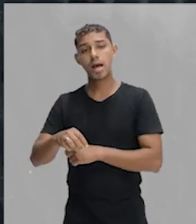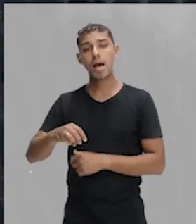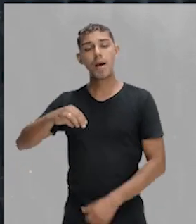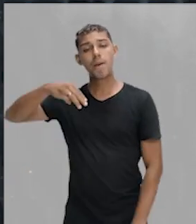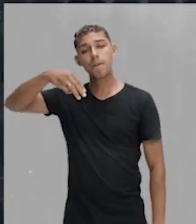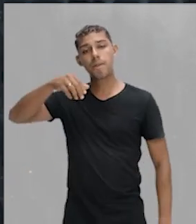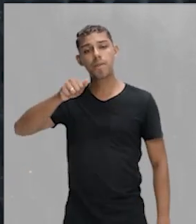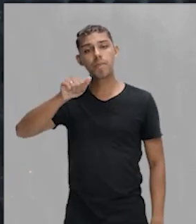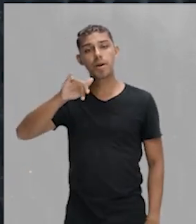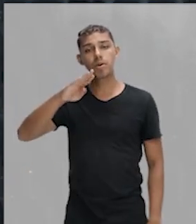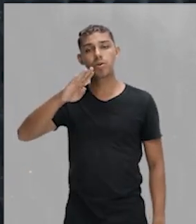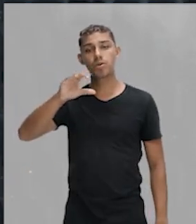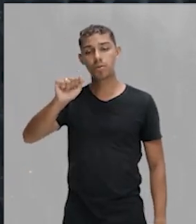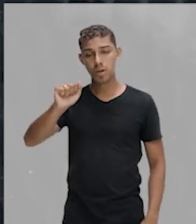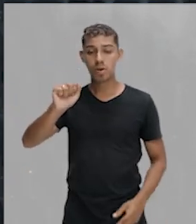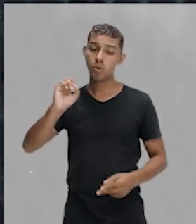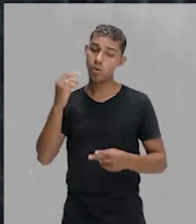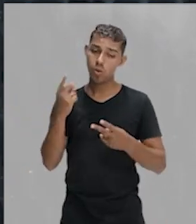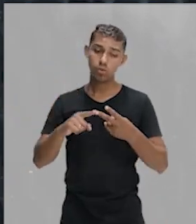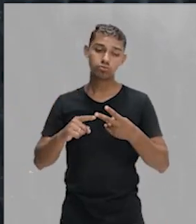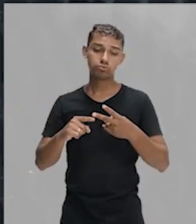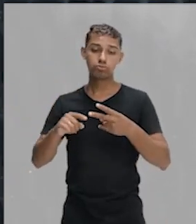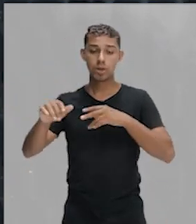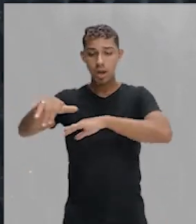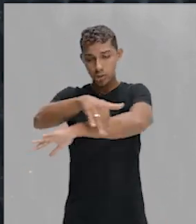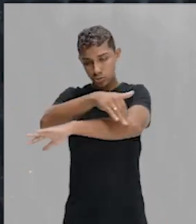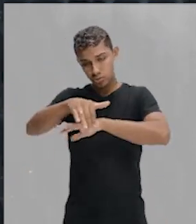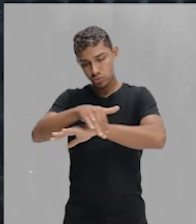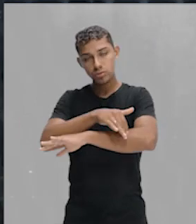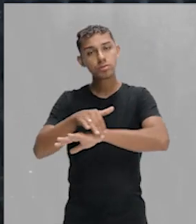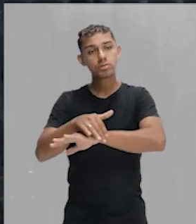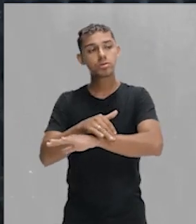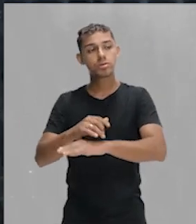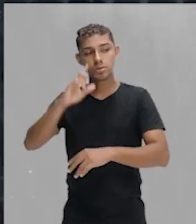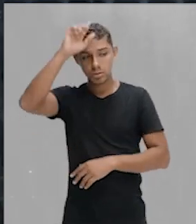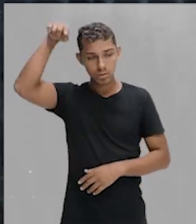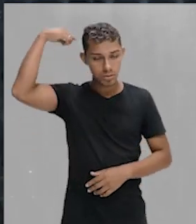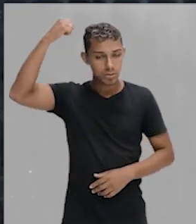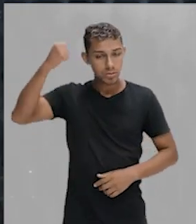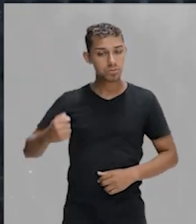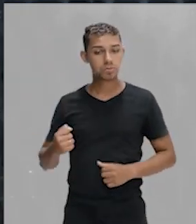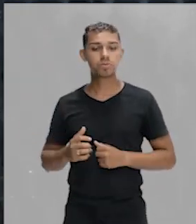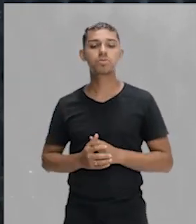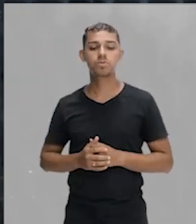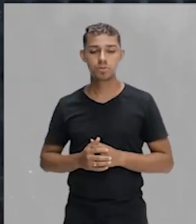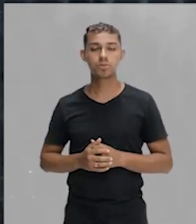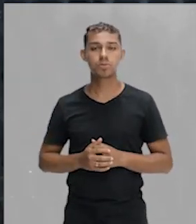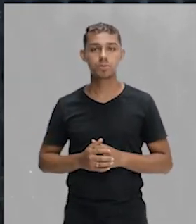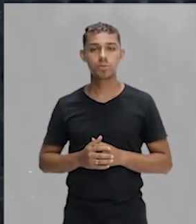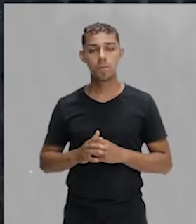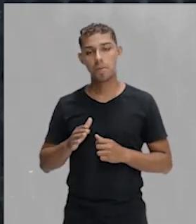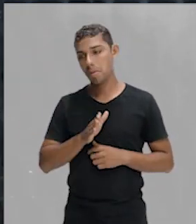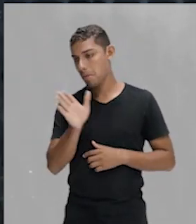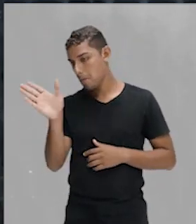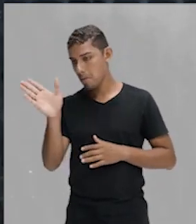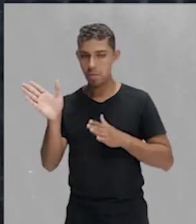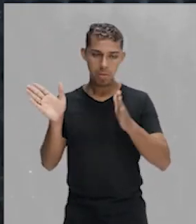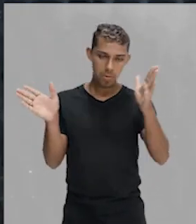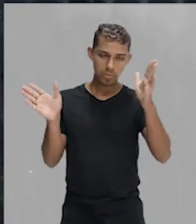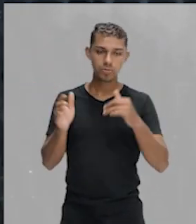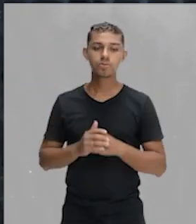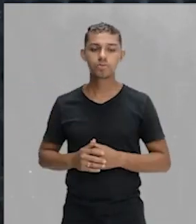Então, bifurcação em espanhol é bifurcación. Bifurcación. Bueiro, né? Nós temos de vez em